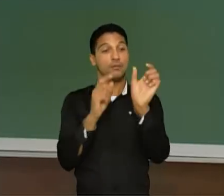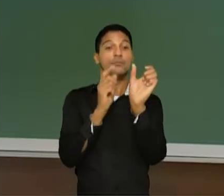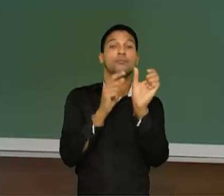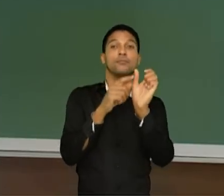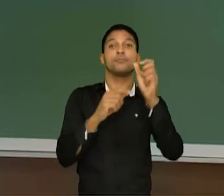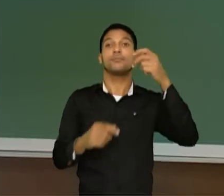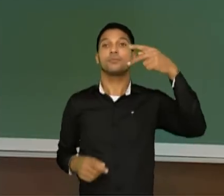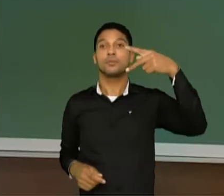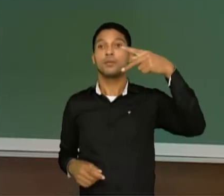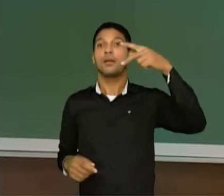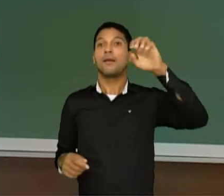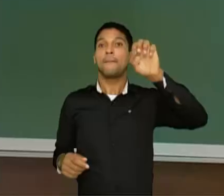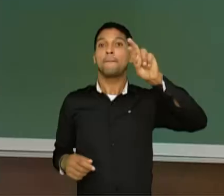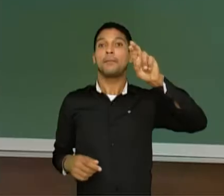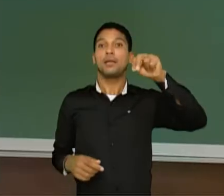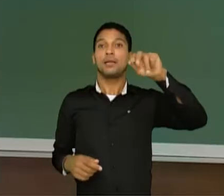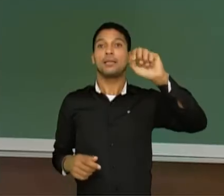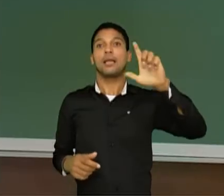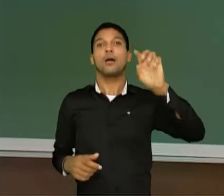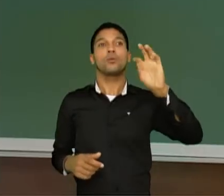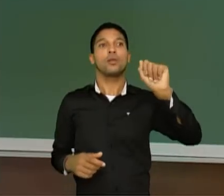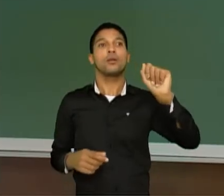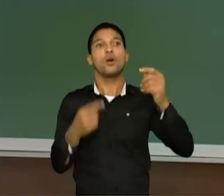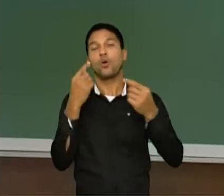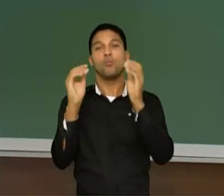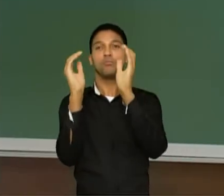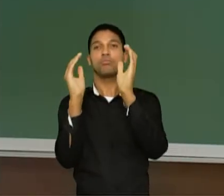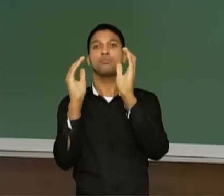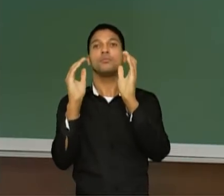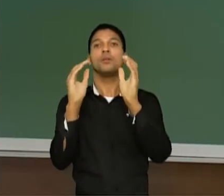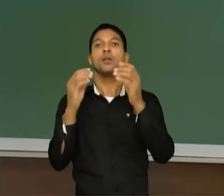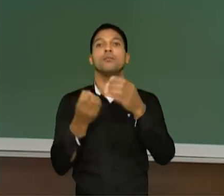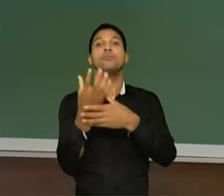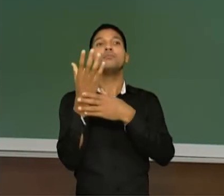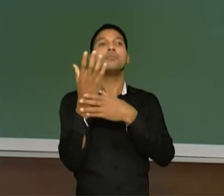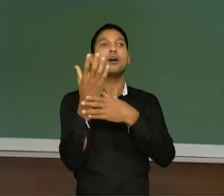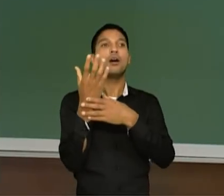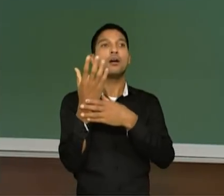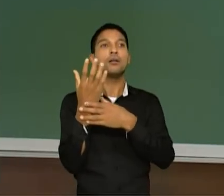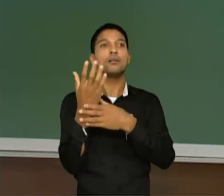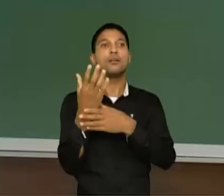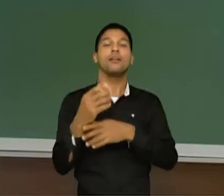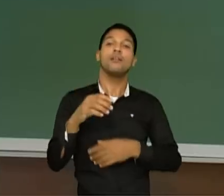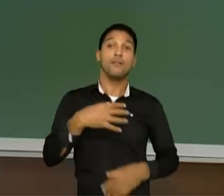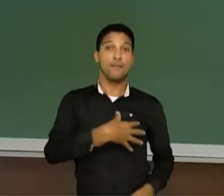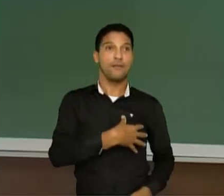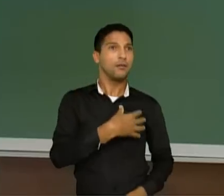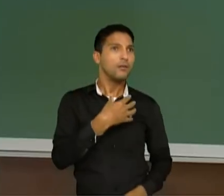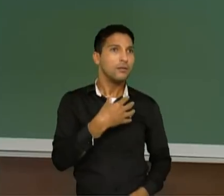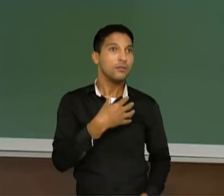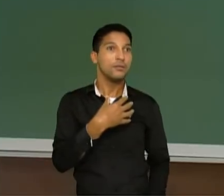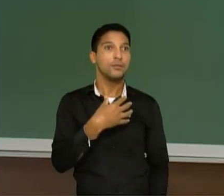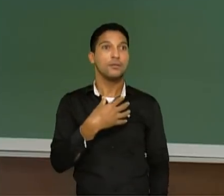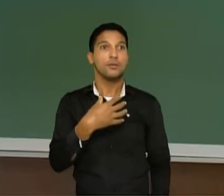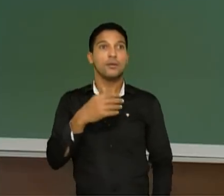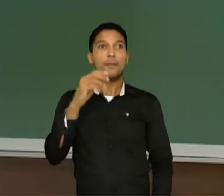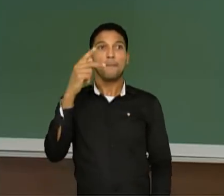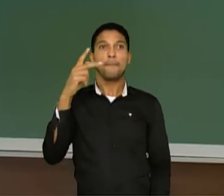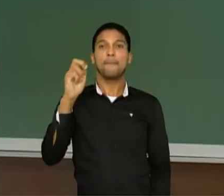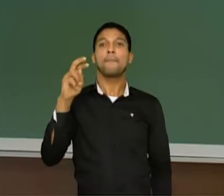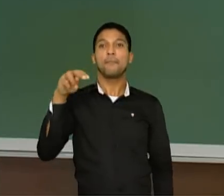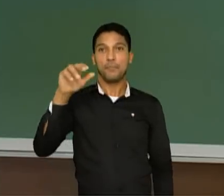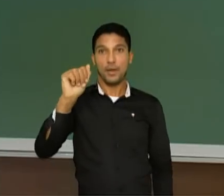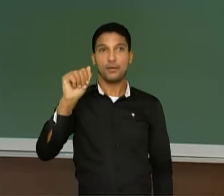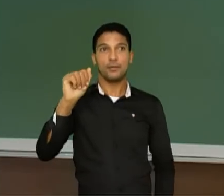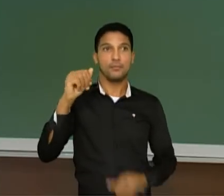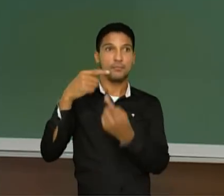uma transformação ortográfica para a constituição dessa nova palavra, quando tem a eliminação de uma letra, por isso que a gente chama de aglutinação,